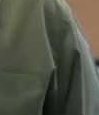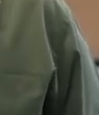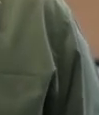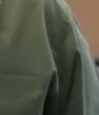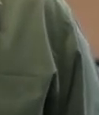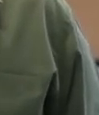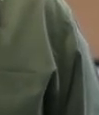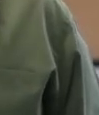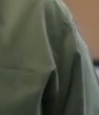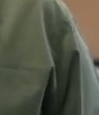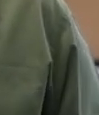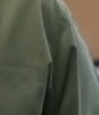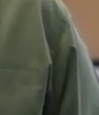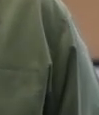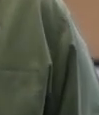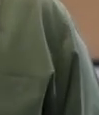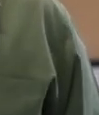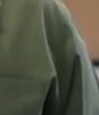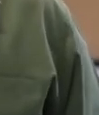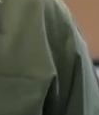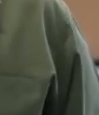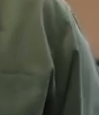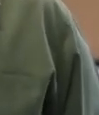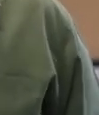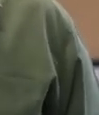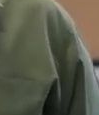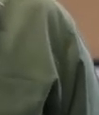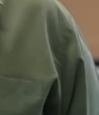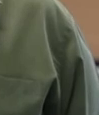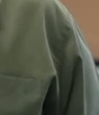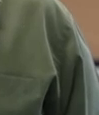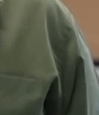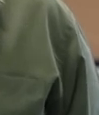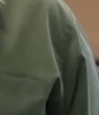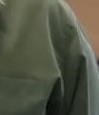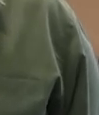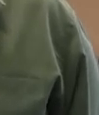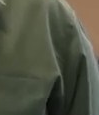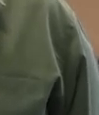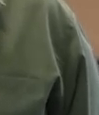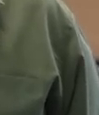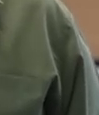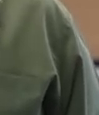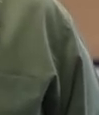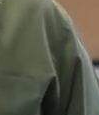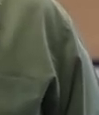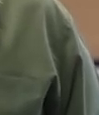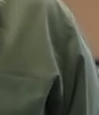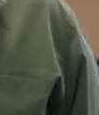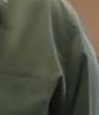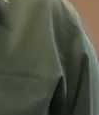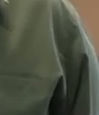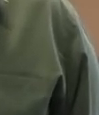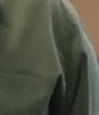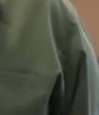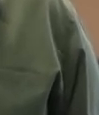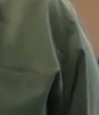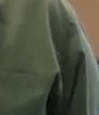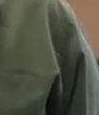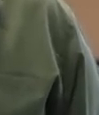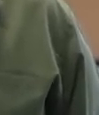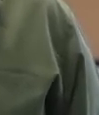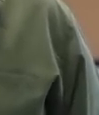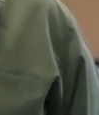de sangue principalmente. A fêmea se alimenta de sangue para poder amadurecer os seus ovos. Ele tem